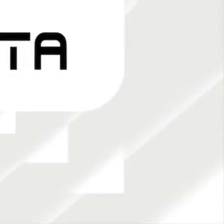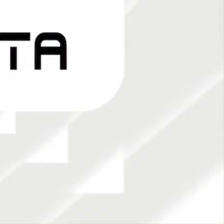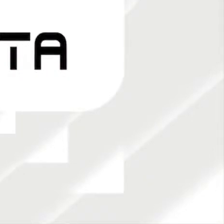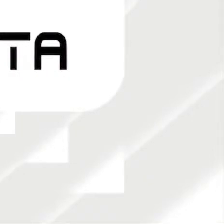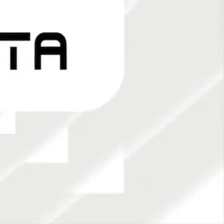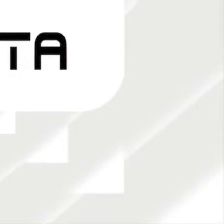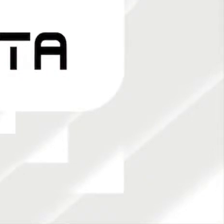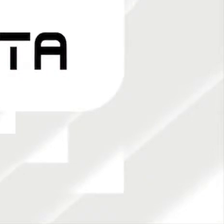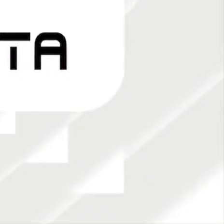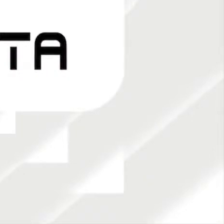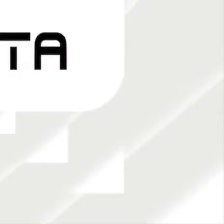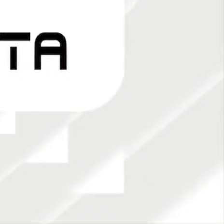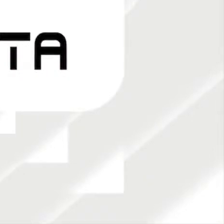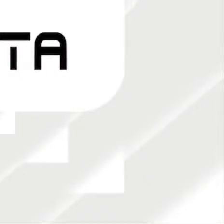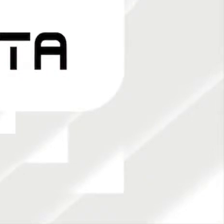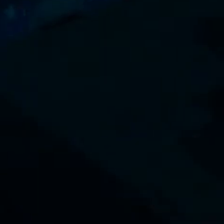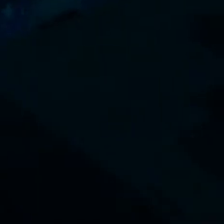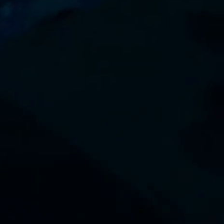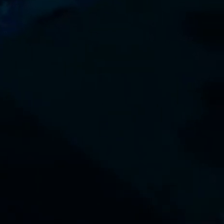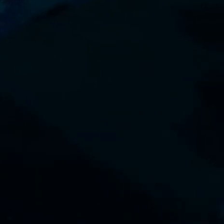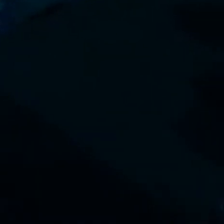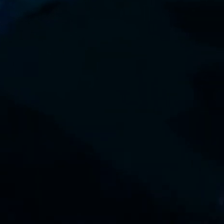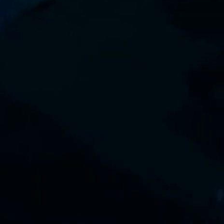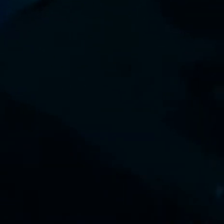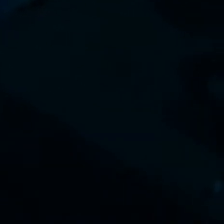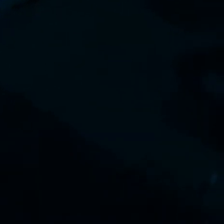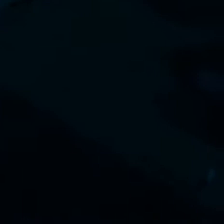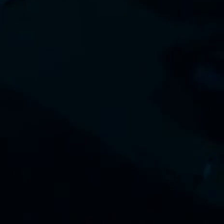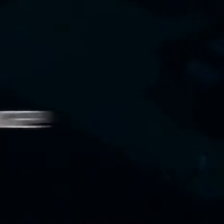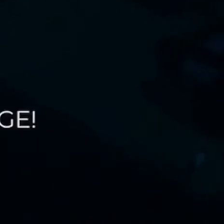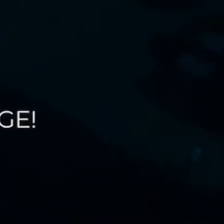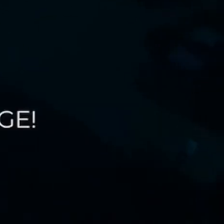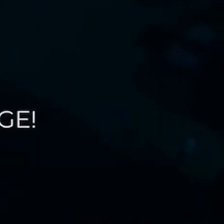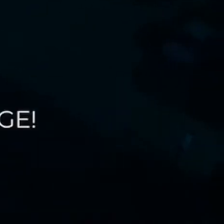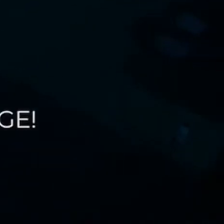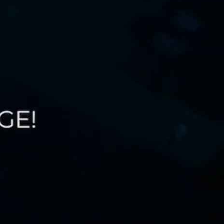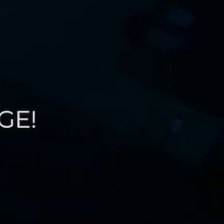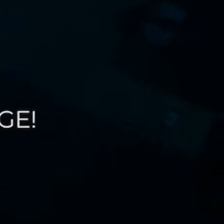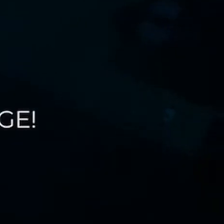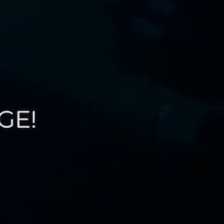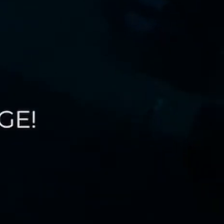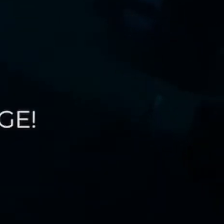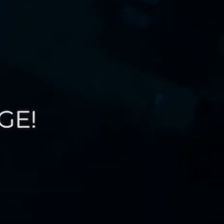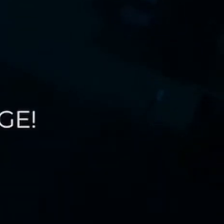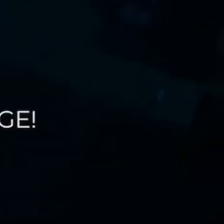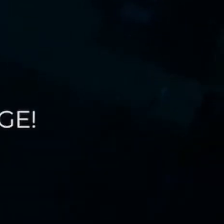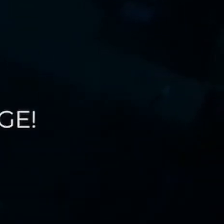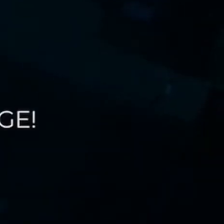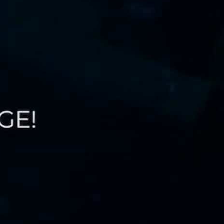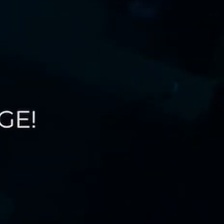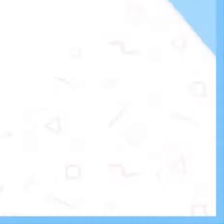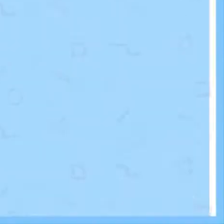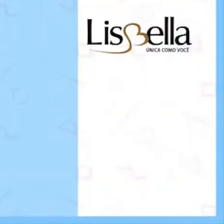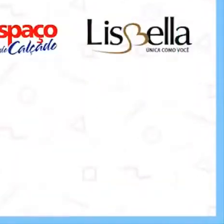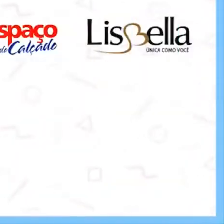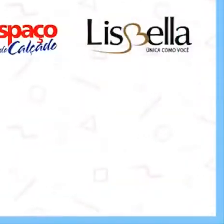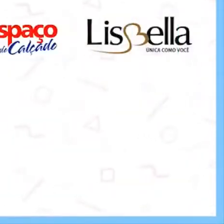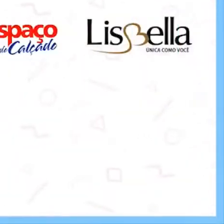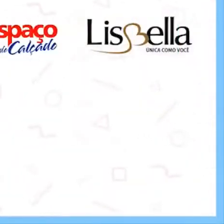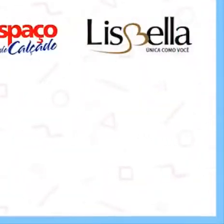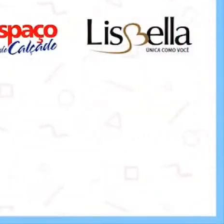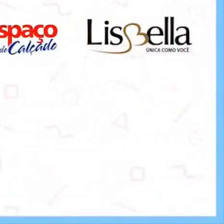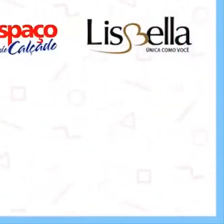está chegando o grupo Mactech. Unopar Santa Cruz, agora com cursos semipresenciais na área da saúde.